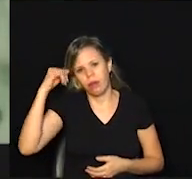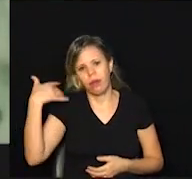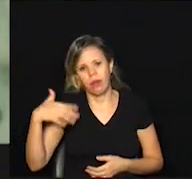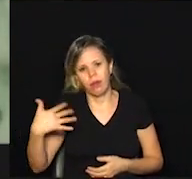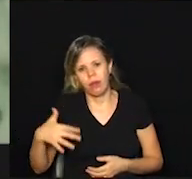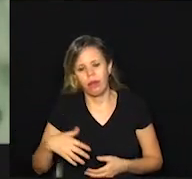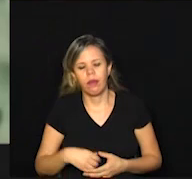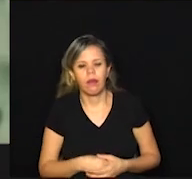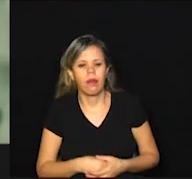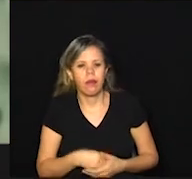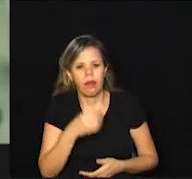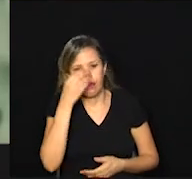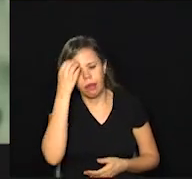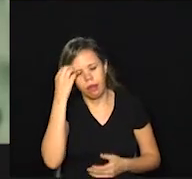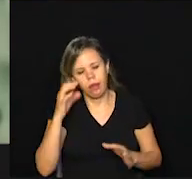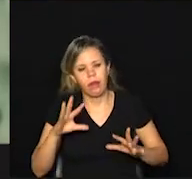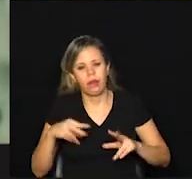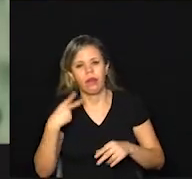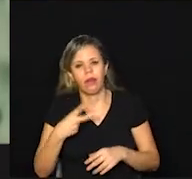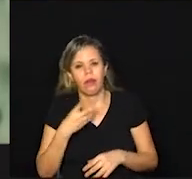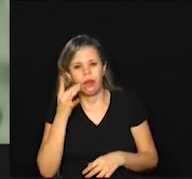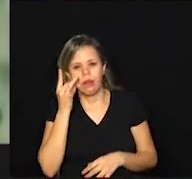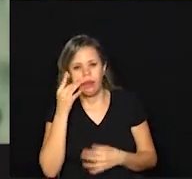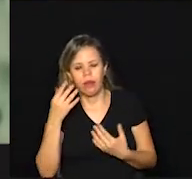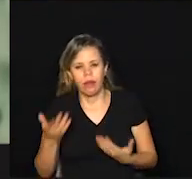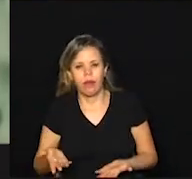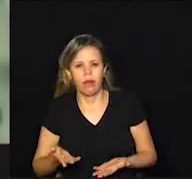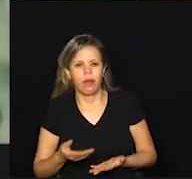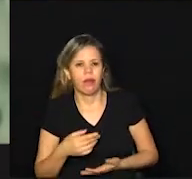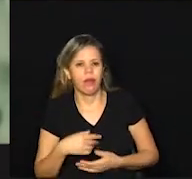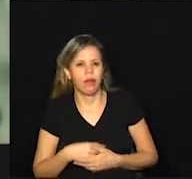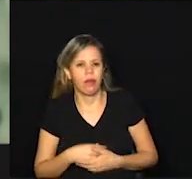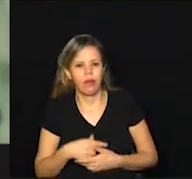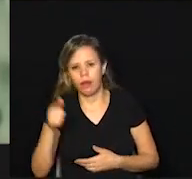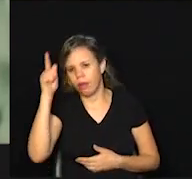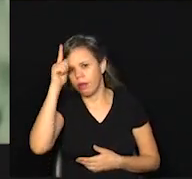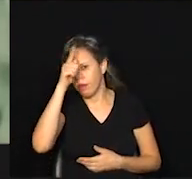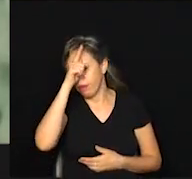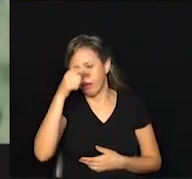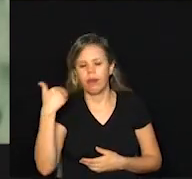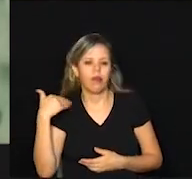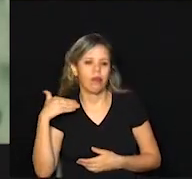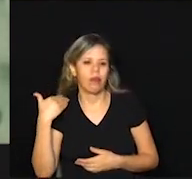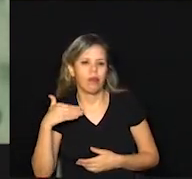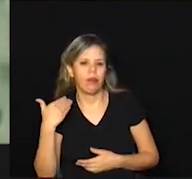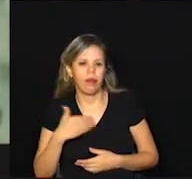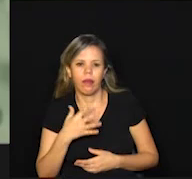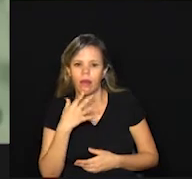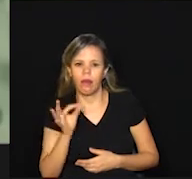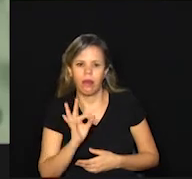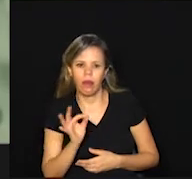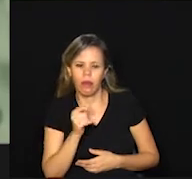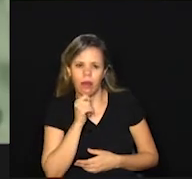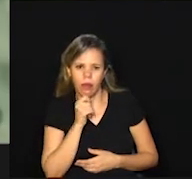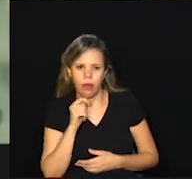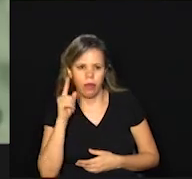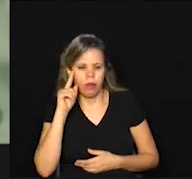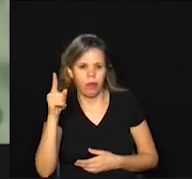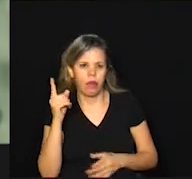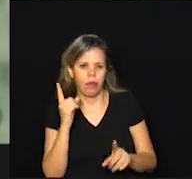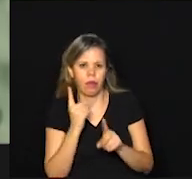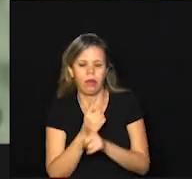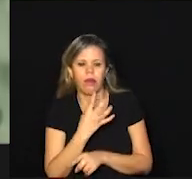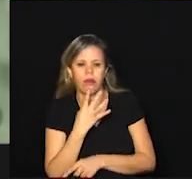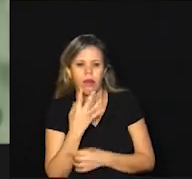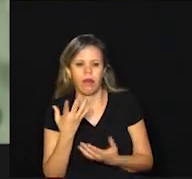a a todos os vereadores aqui presentes né o petta a Mariana conti né Não nos conhecemos ainda mais um dia dentro